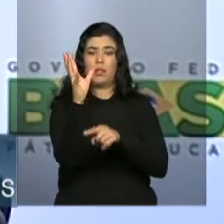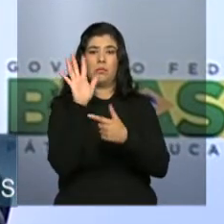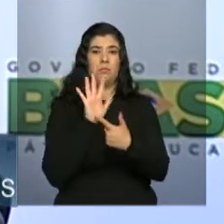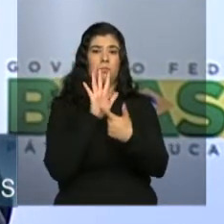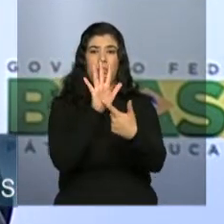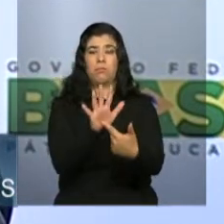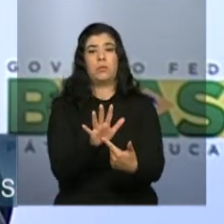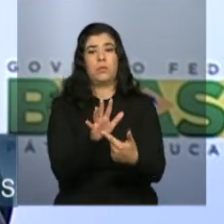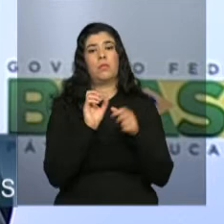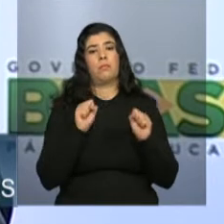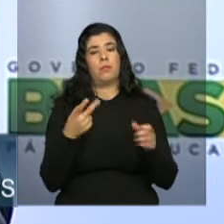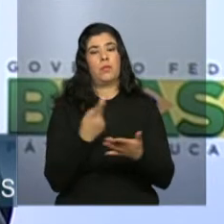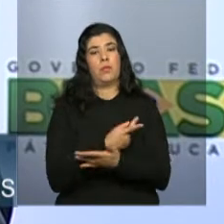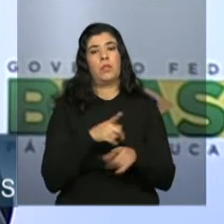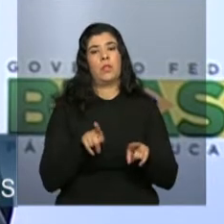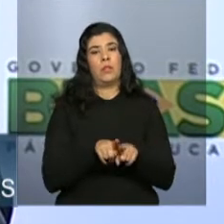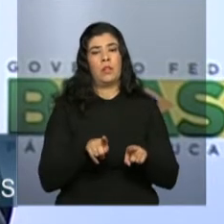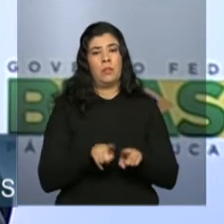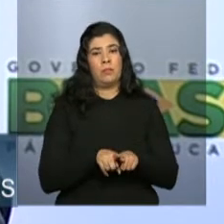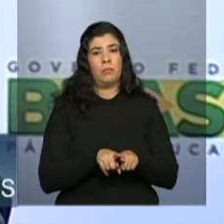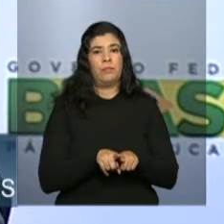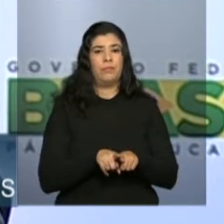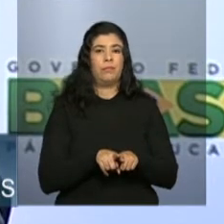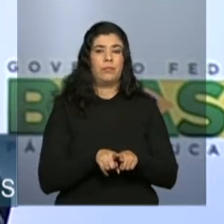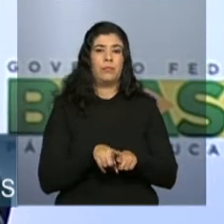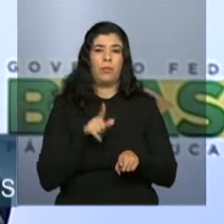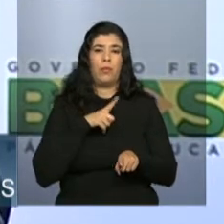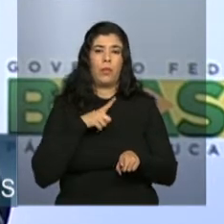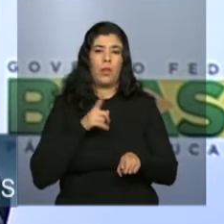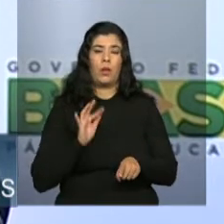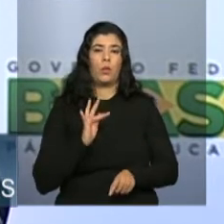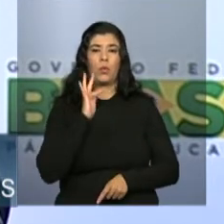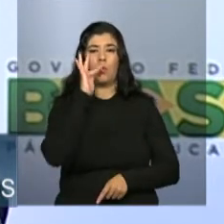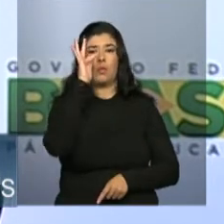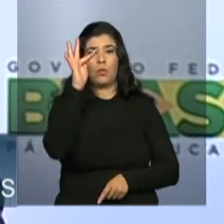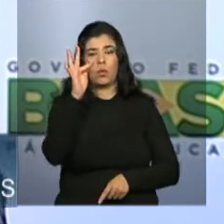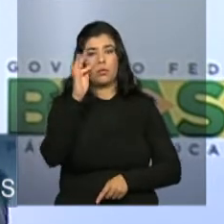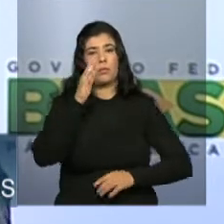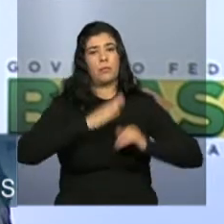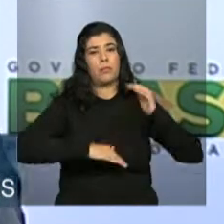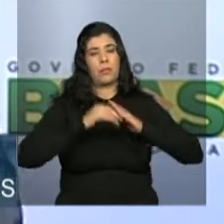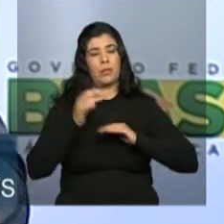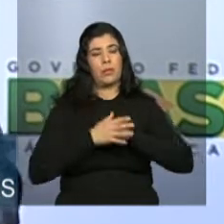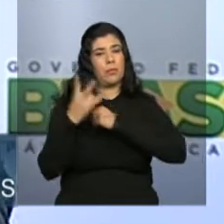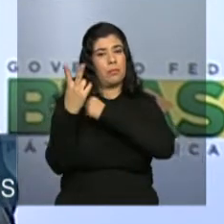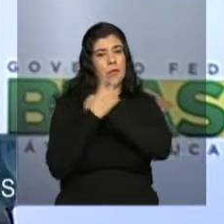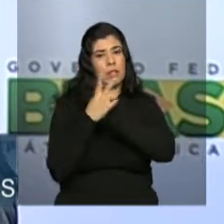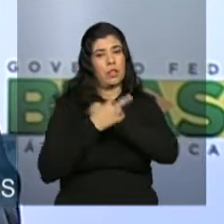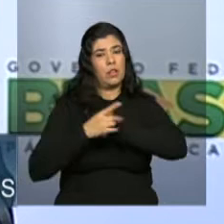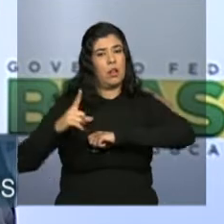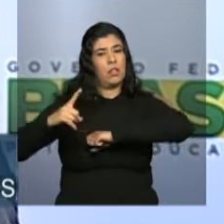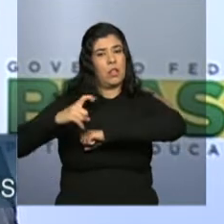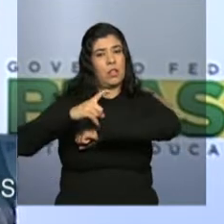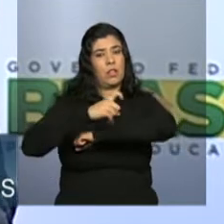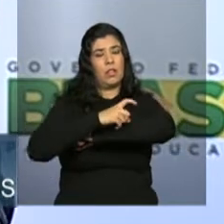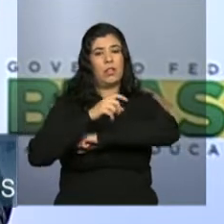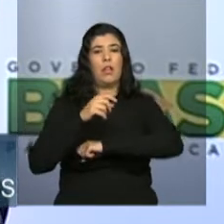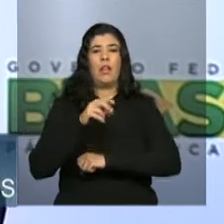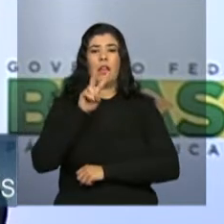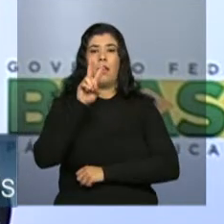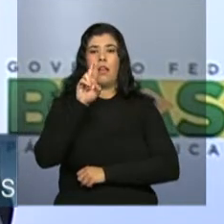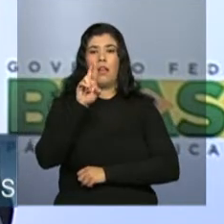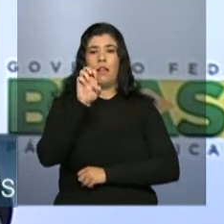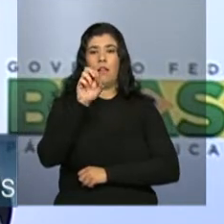resposta mas que pode ser precedida de algumas medidas de prevenção como uso do repelente a proteção com